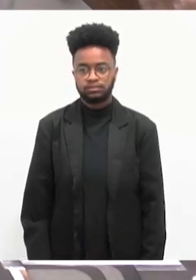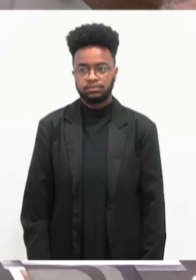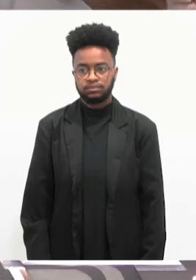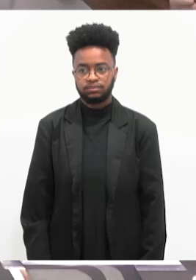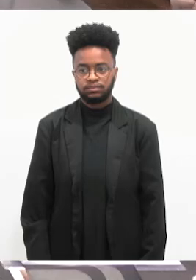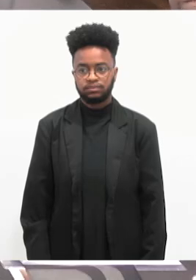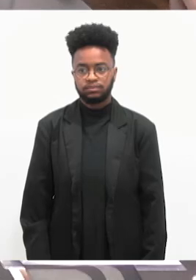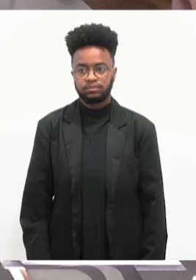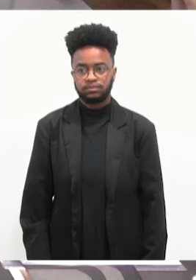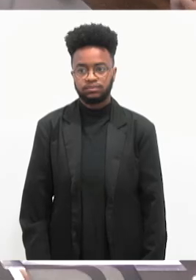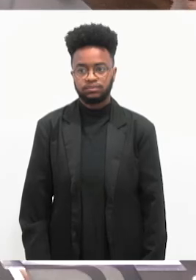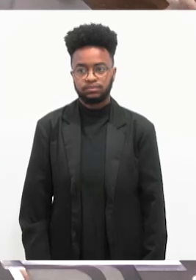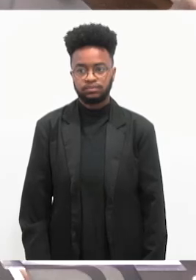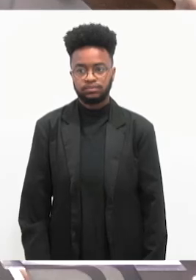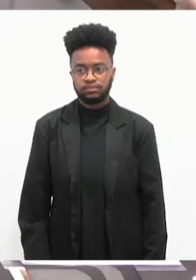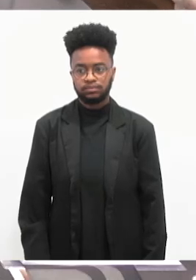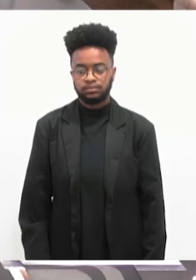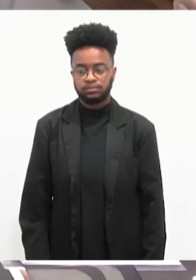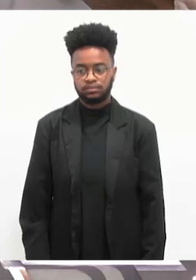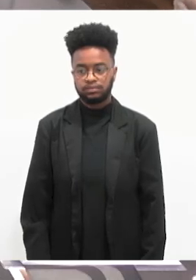Assessora do Renan Jardim.